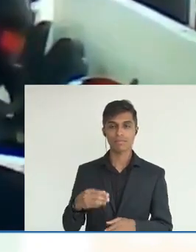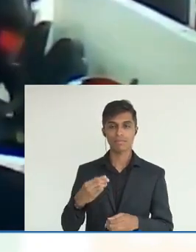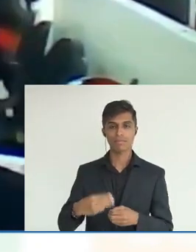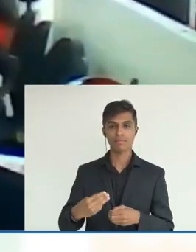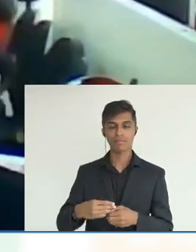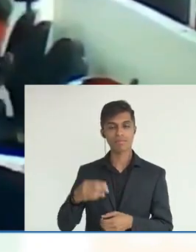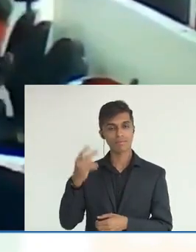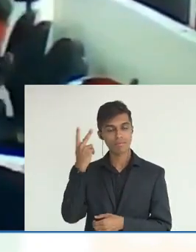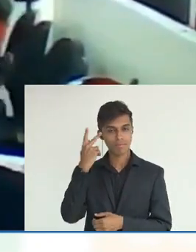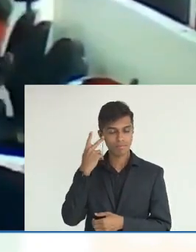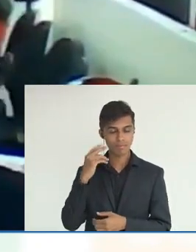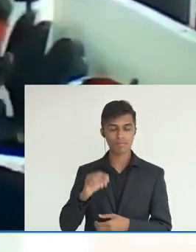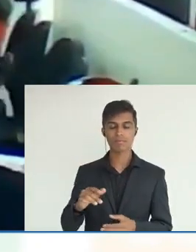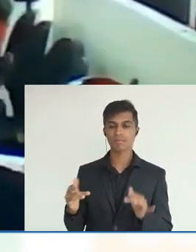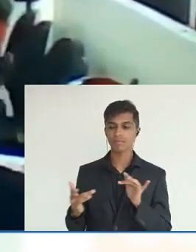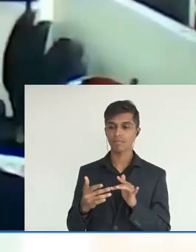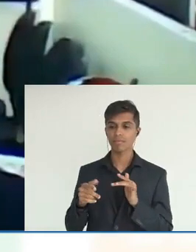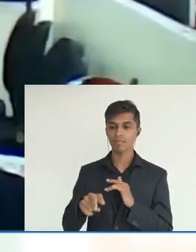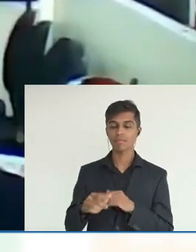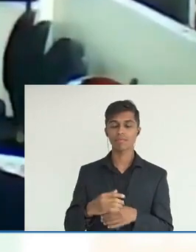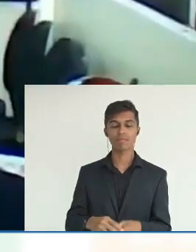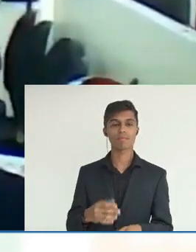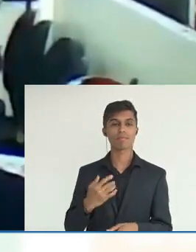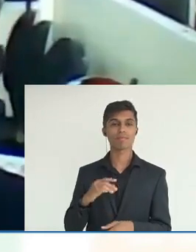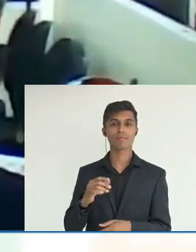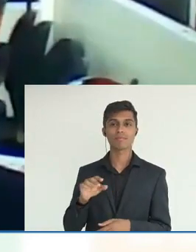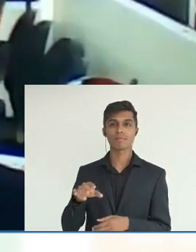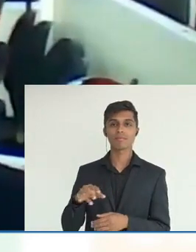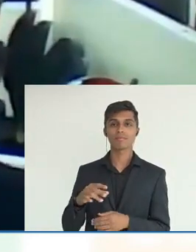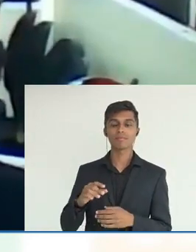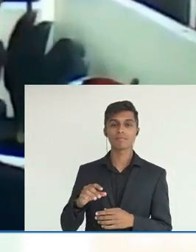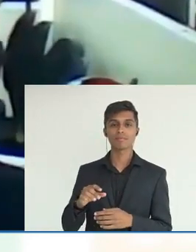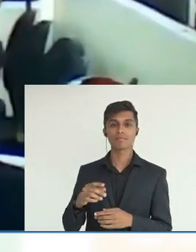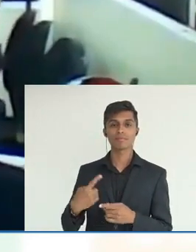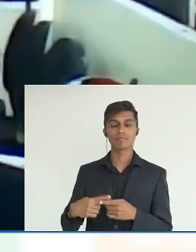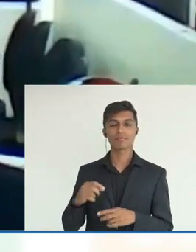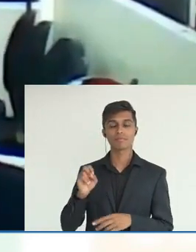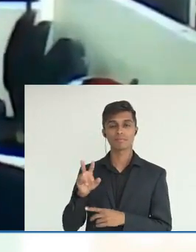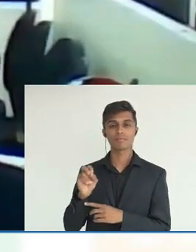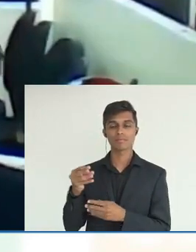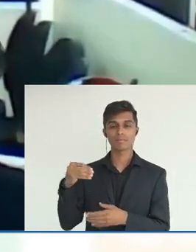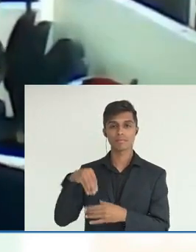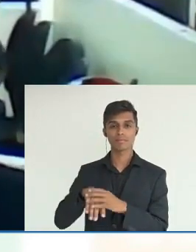relação à vigilância das intoxicações exógenas.